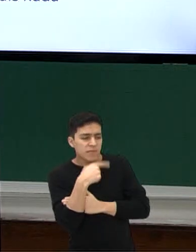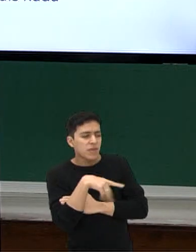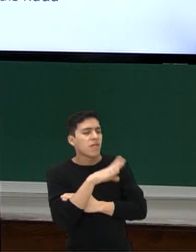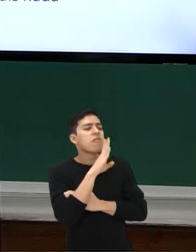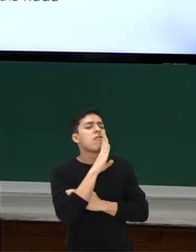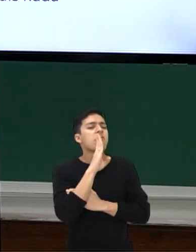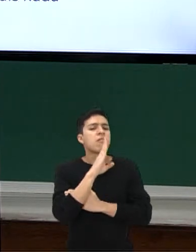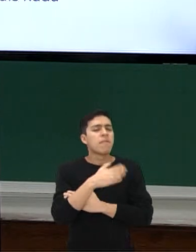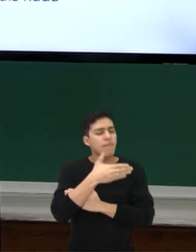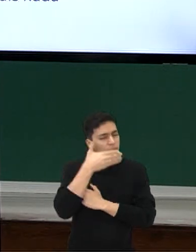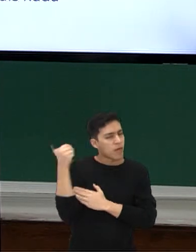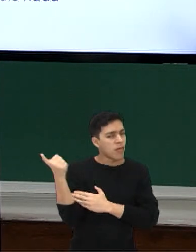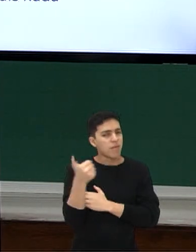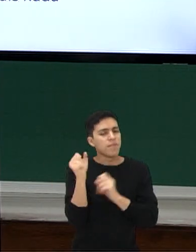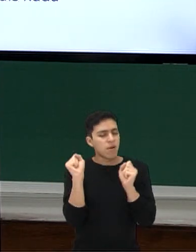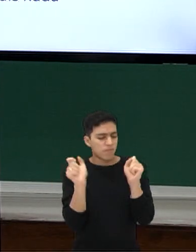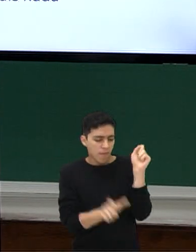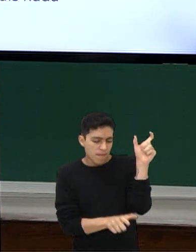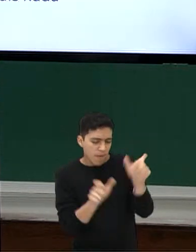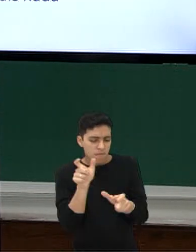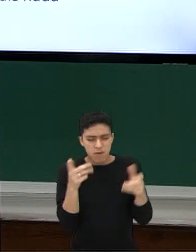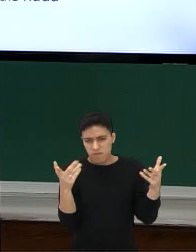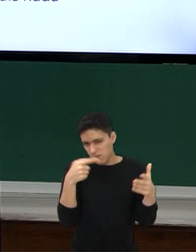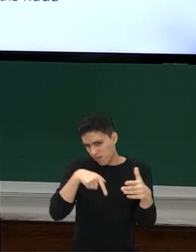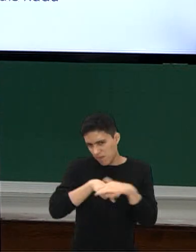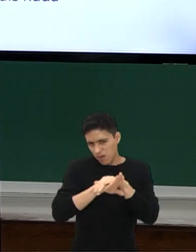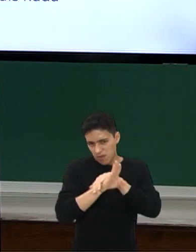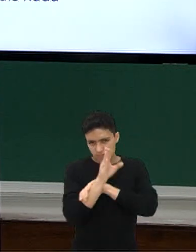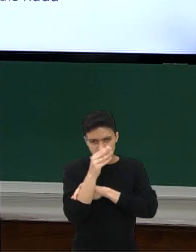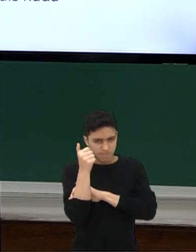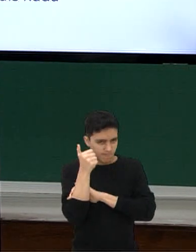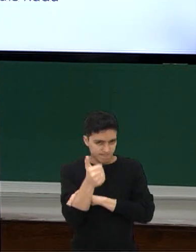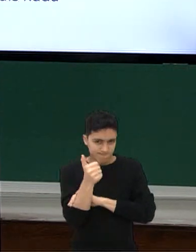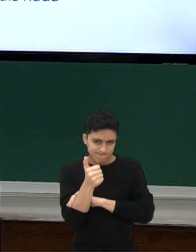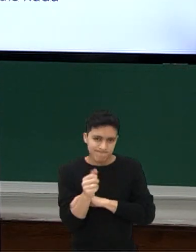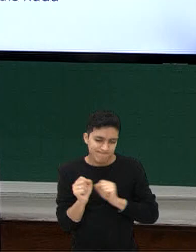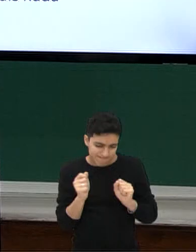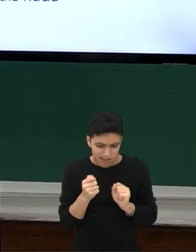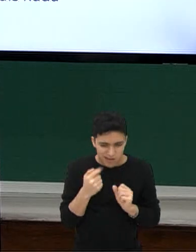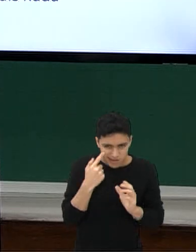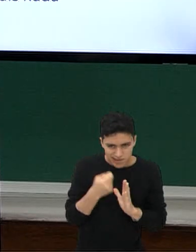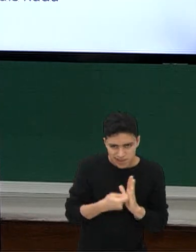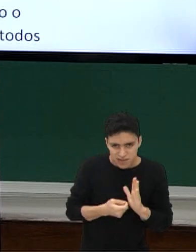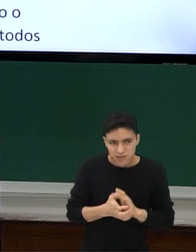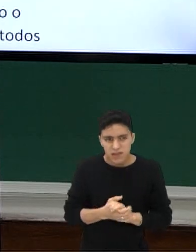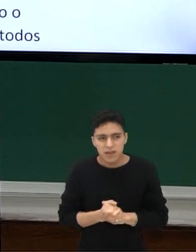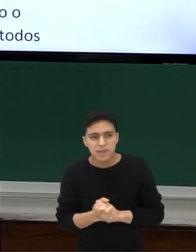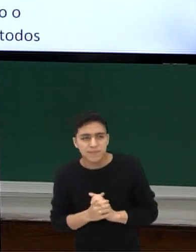você conheça melhor, que você já esteja mais acostumado, tá bom? Vamos lá, então?